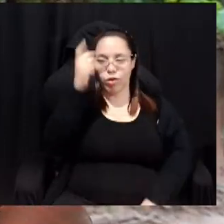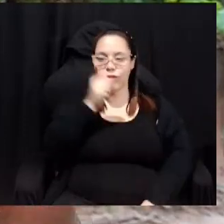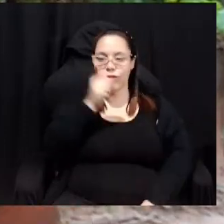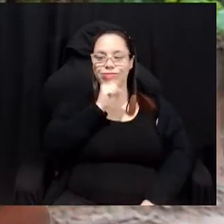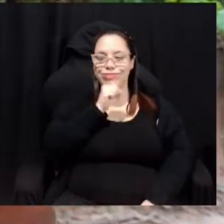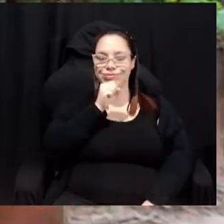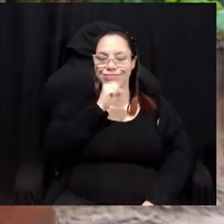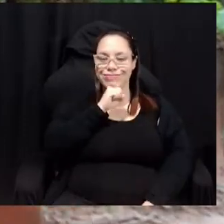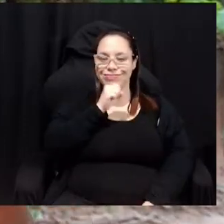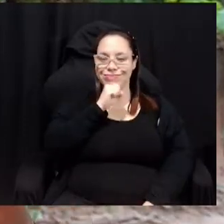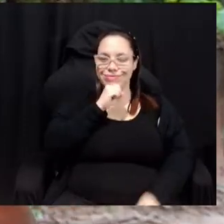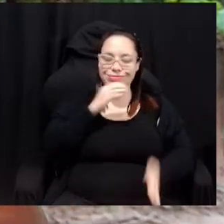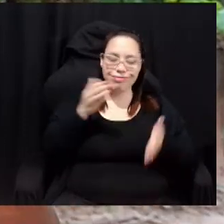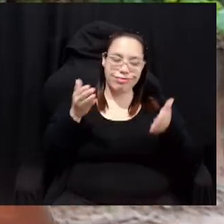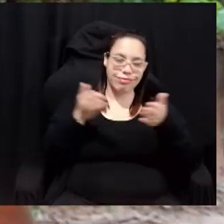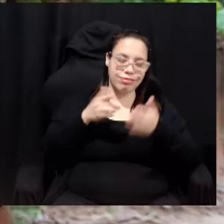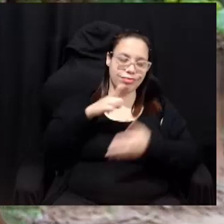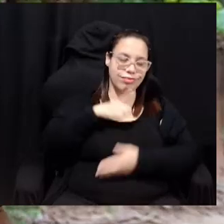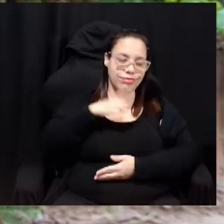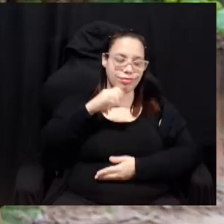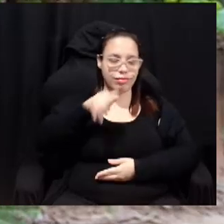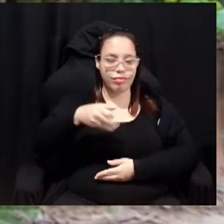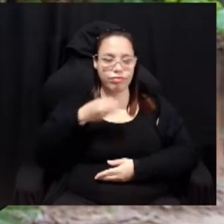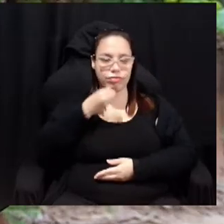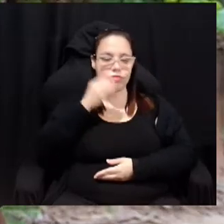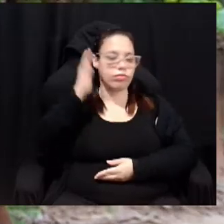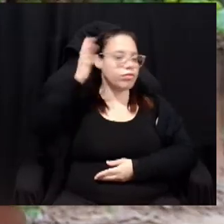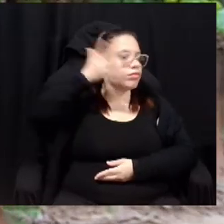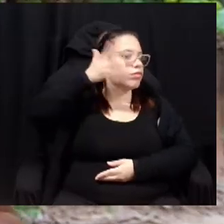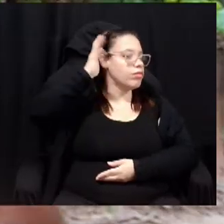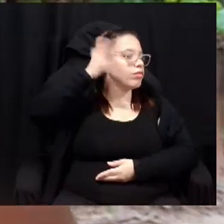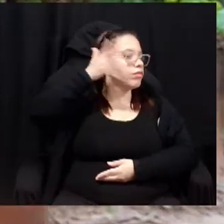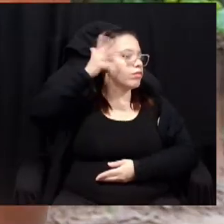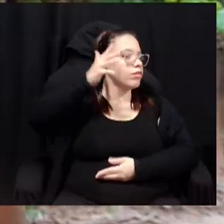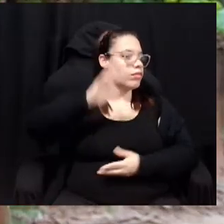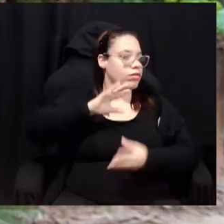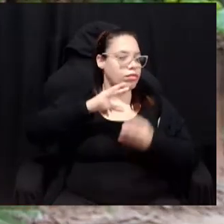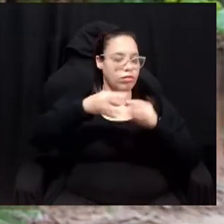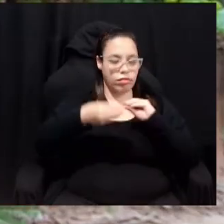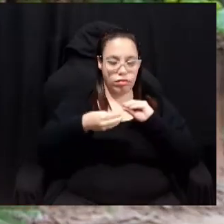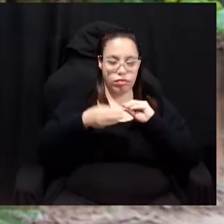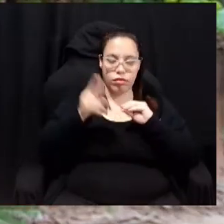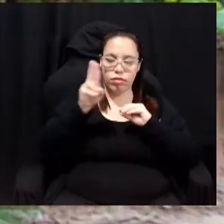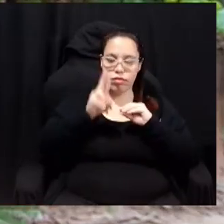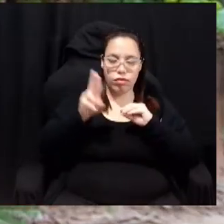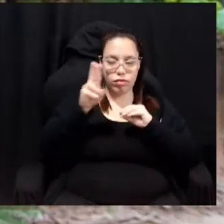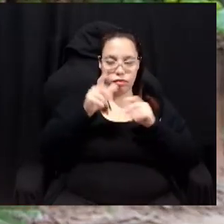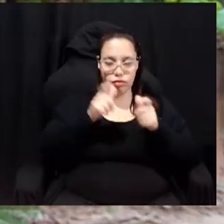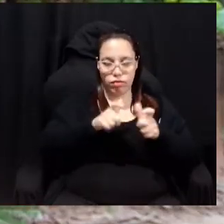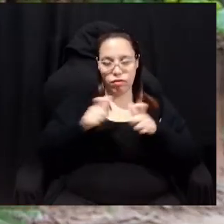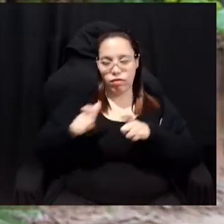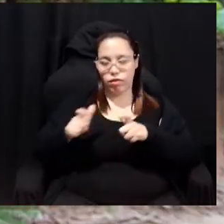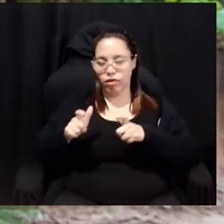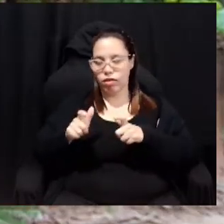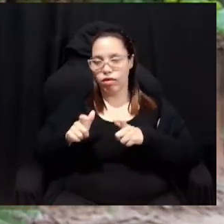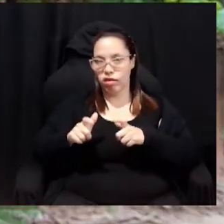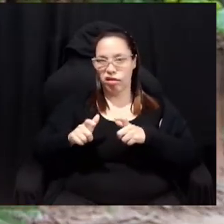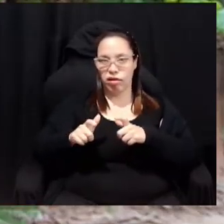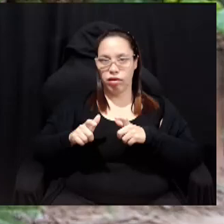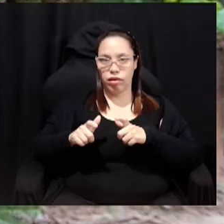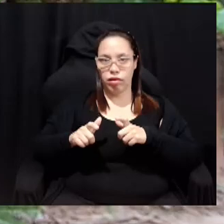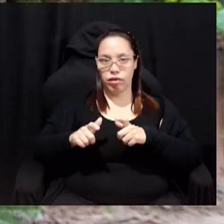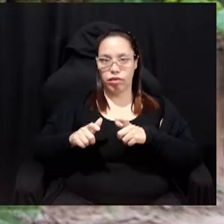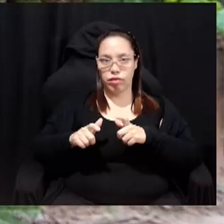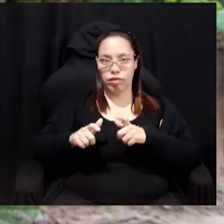temos a oportunidade muitas vezes de dar palestras de sustentabilidade em algumas universidades, em alguns lugares.